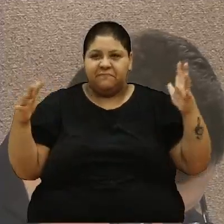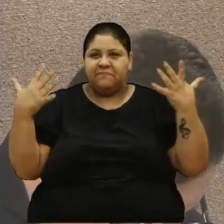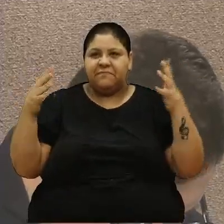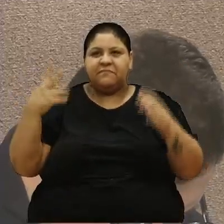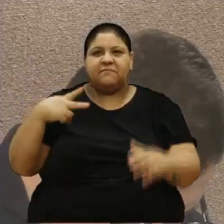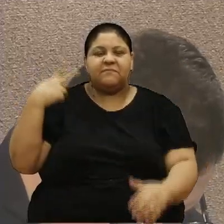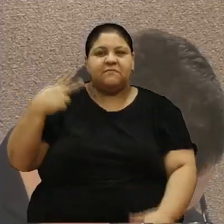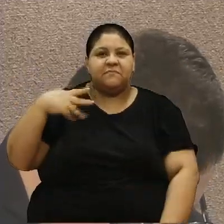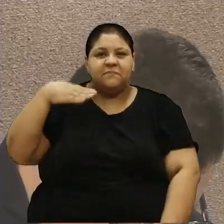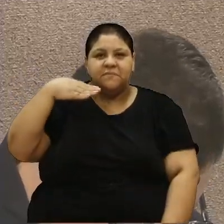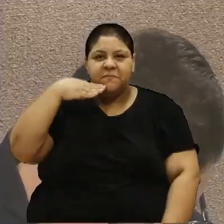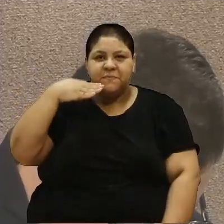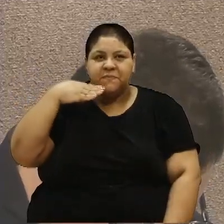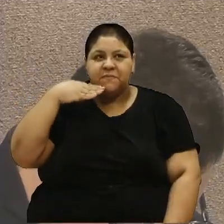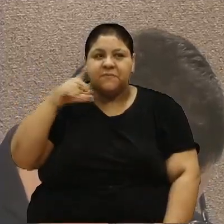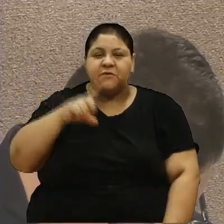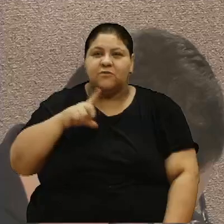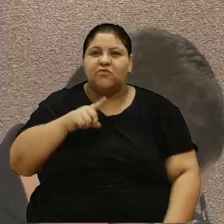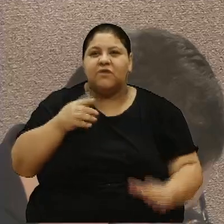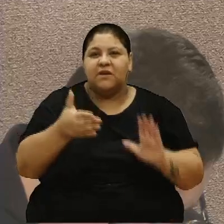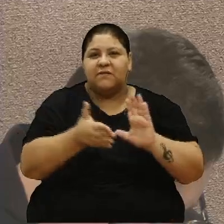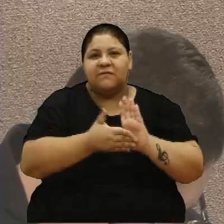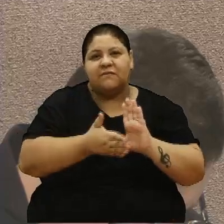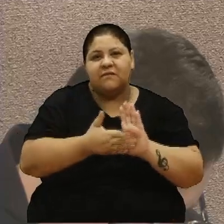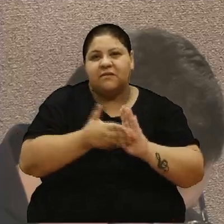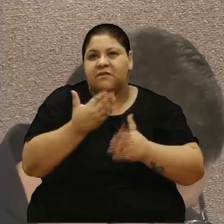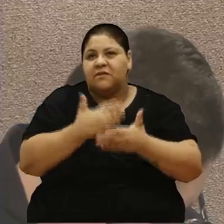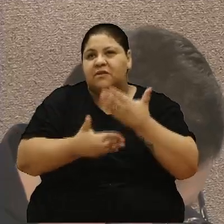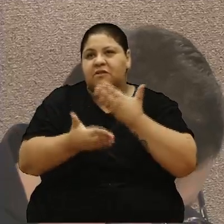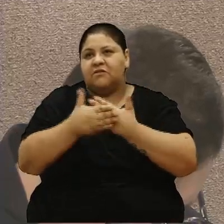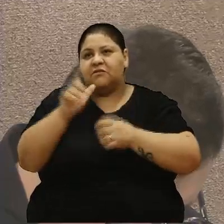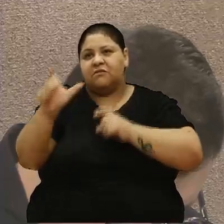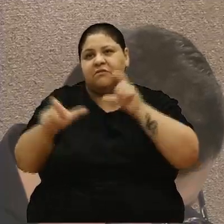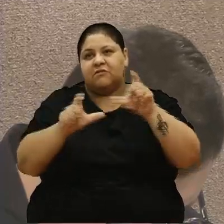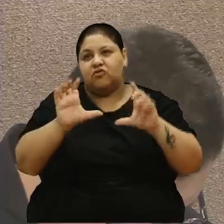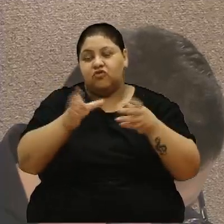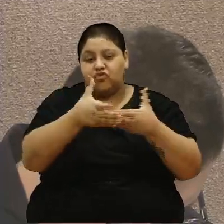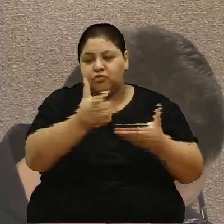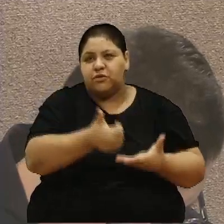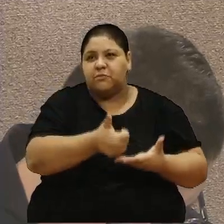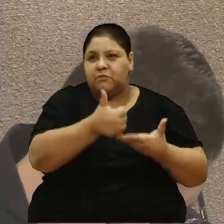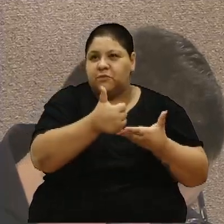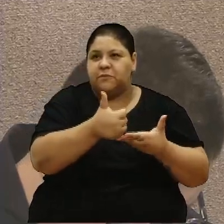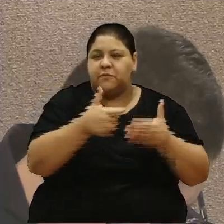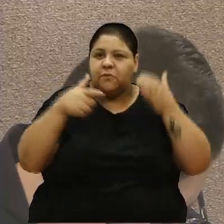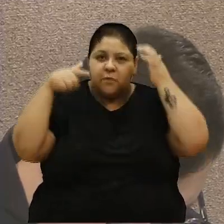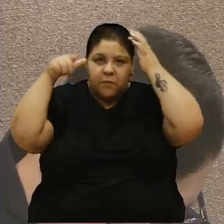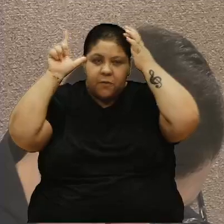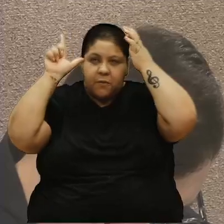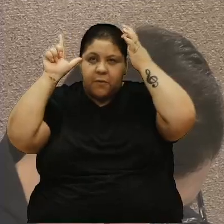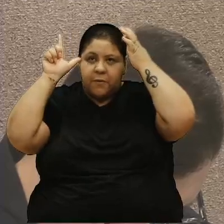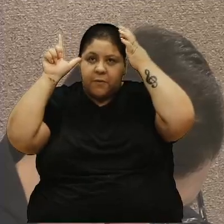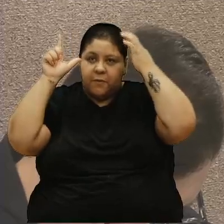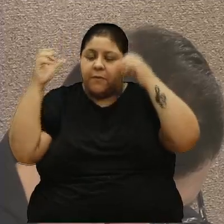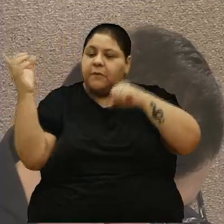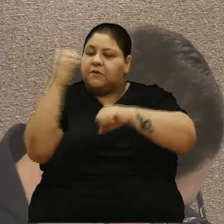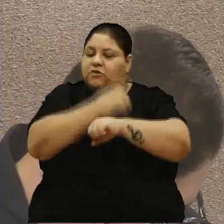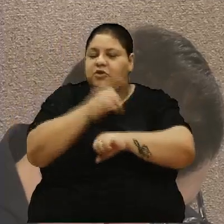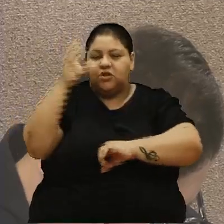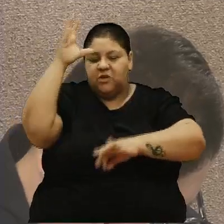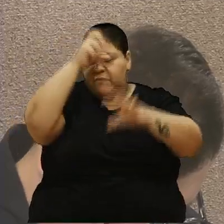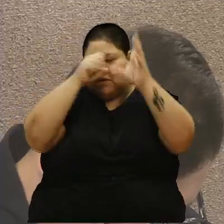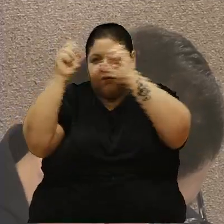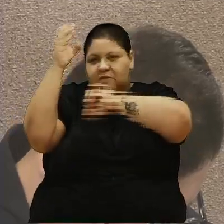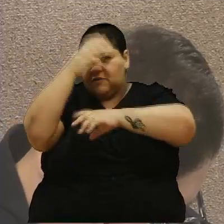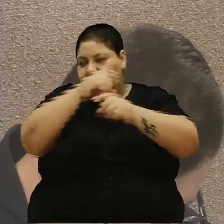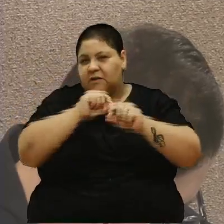vereador Bortola por ter proposto a todos os membros da Frente Parlamentar. Ontem foi um dia de muito aprendizado.